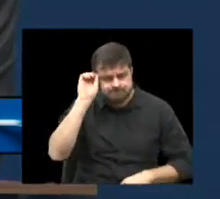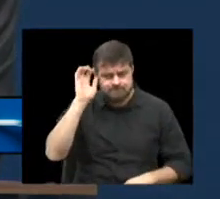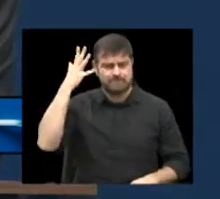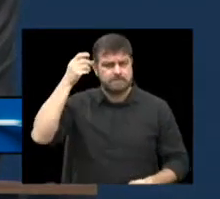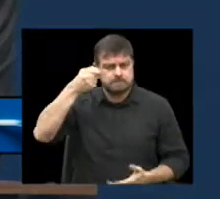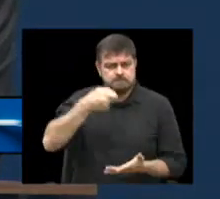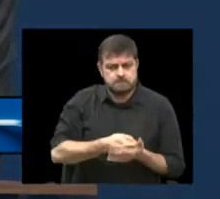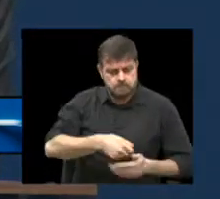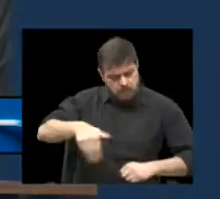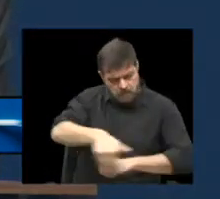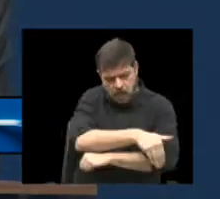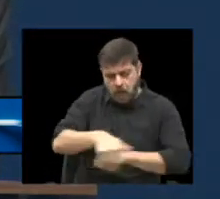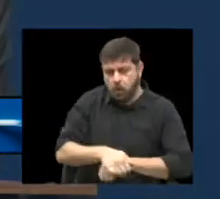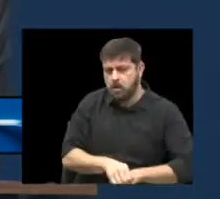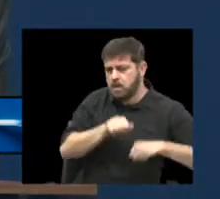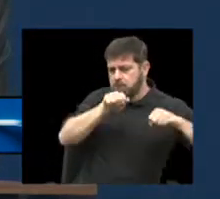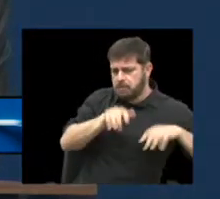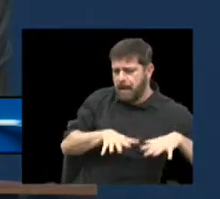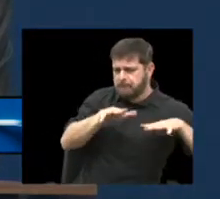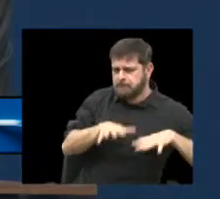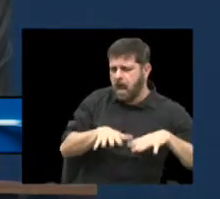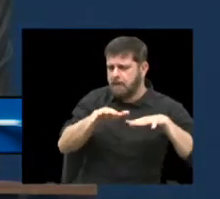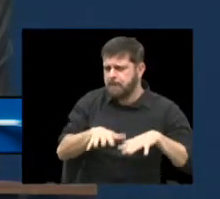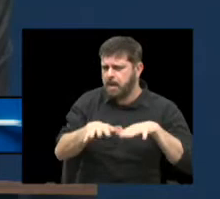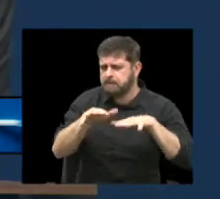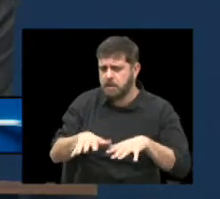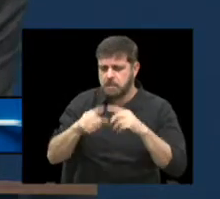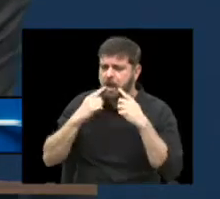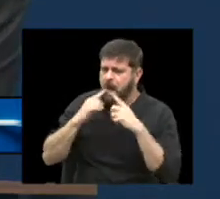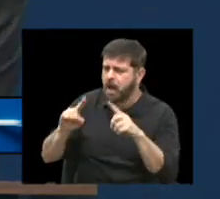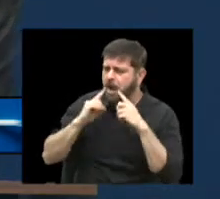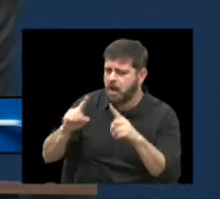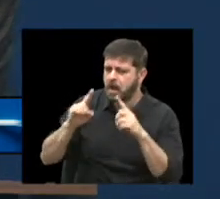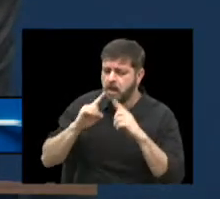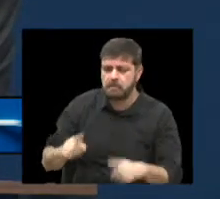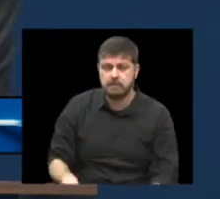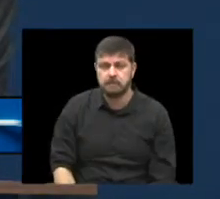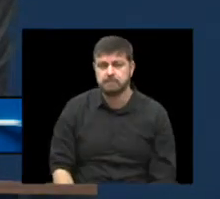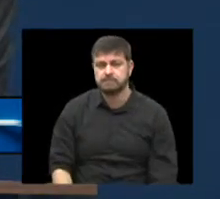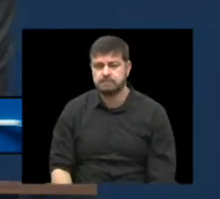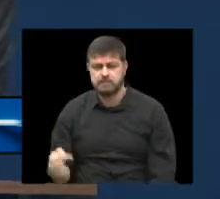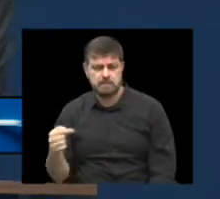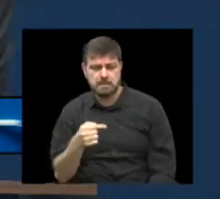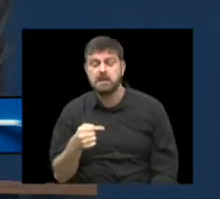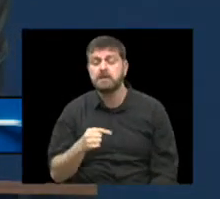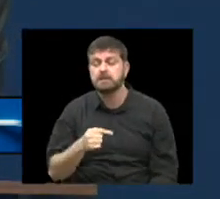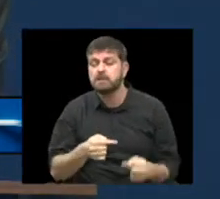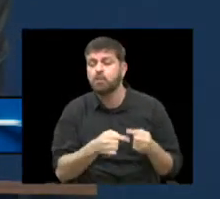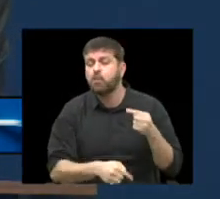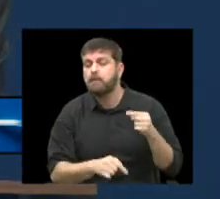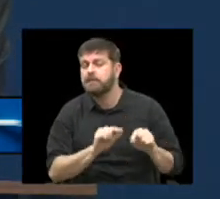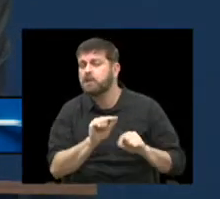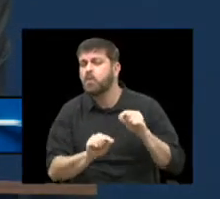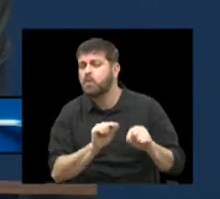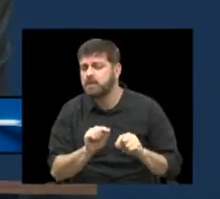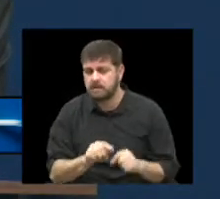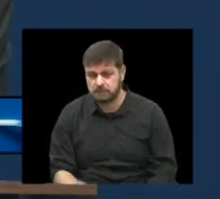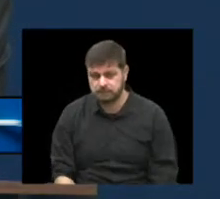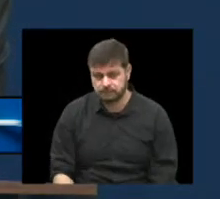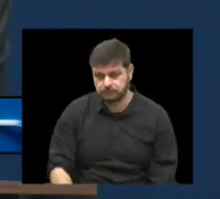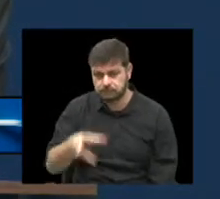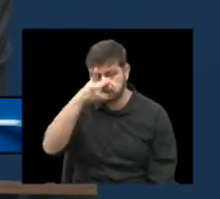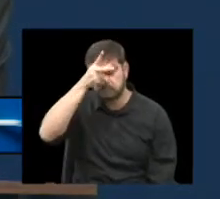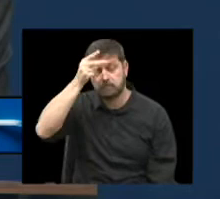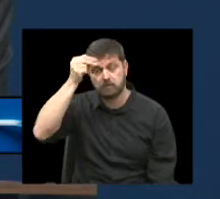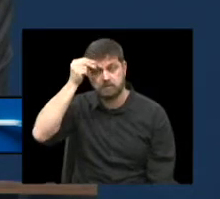para gritar contra o que parecem ser absurdos, né? O que nos parece que a Prefeitura do